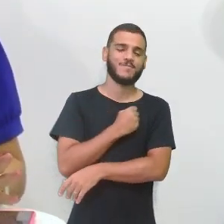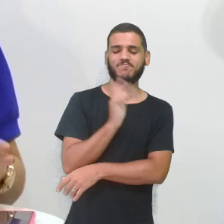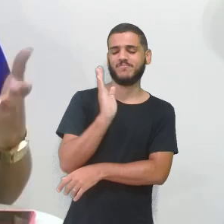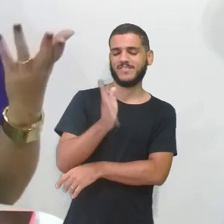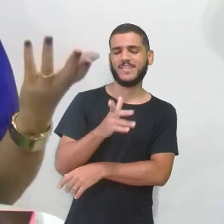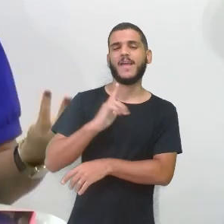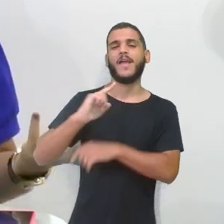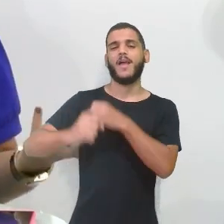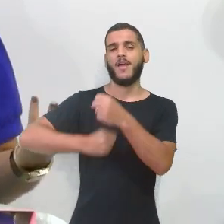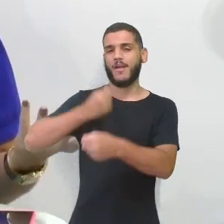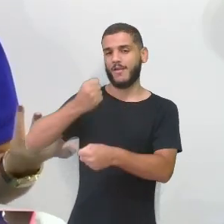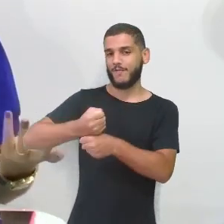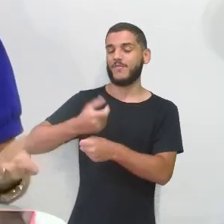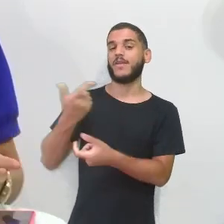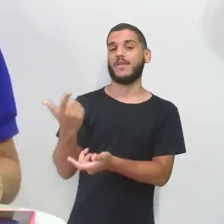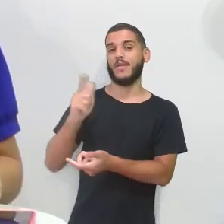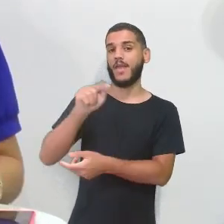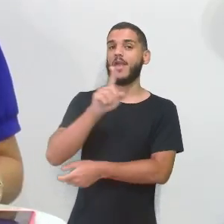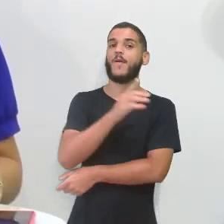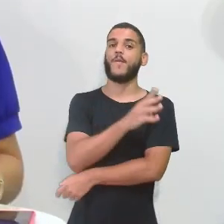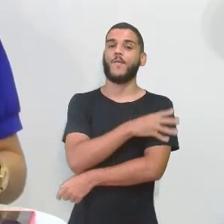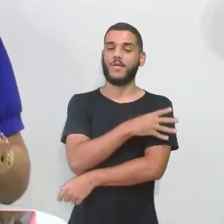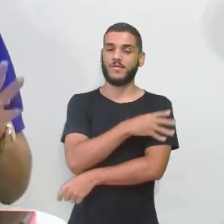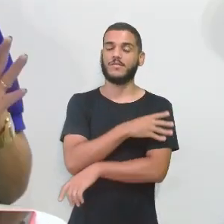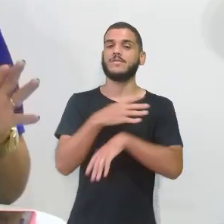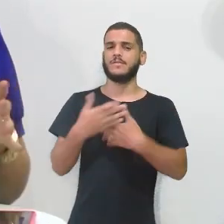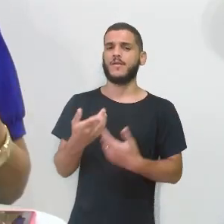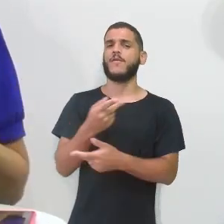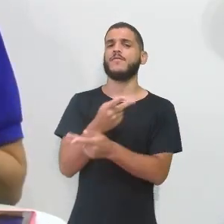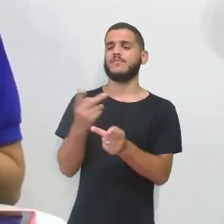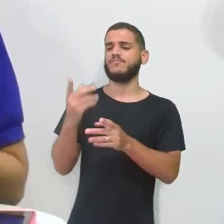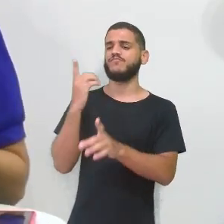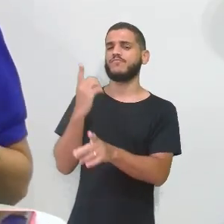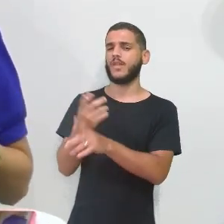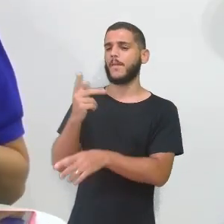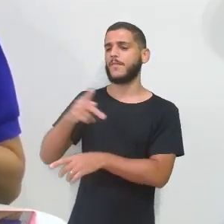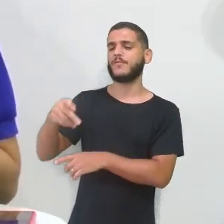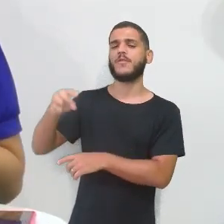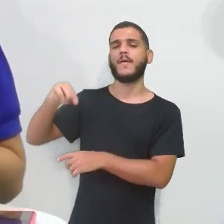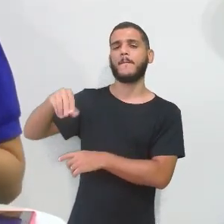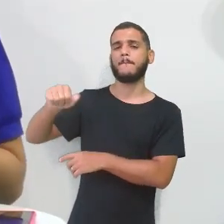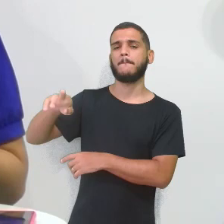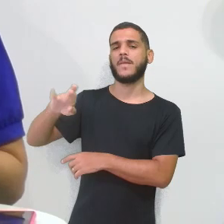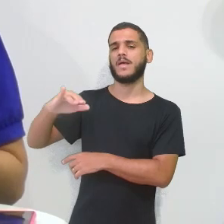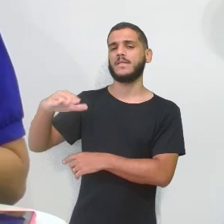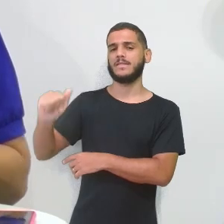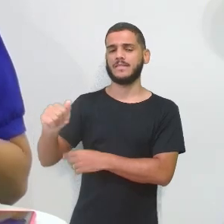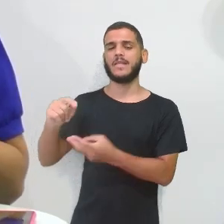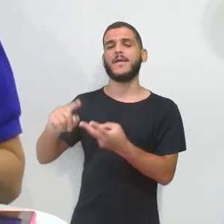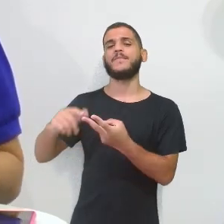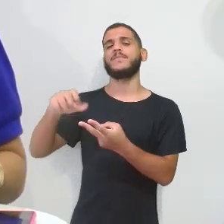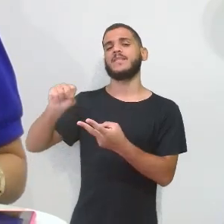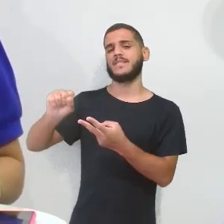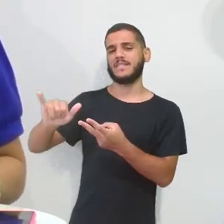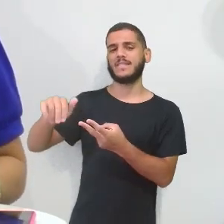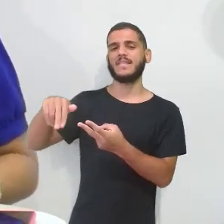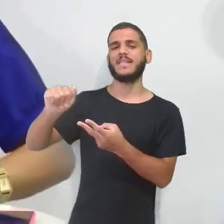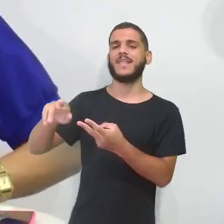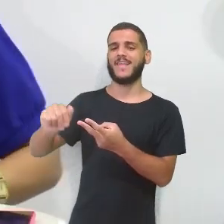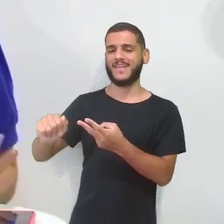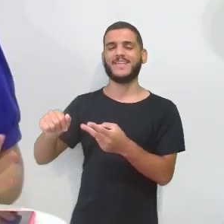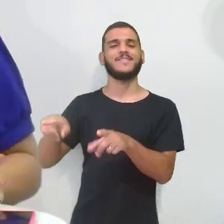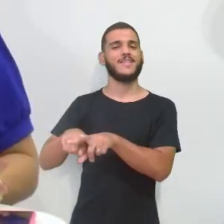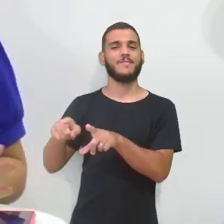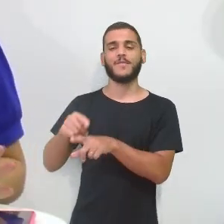Lázaro? Próximo ano agora, né? 4º ano. Você vai encontrar a professora Márcia, a professora Sinara. Muito legal, você